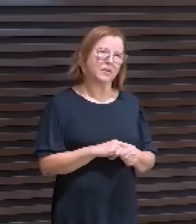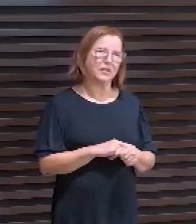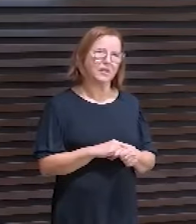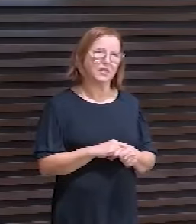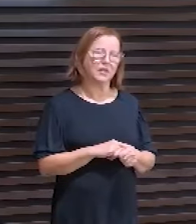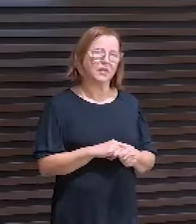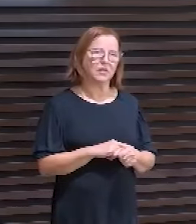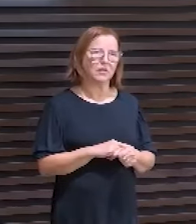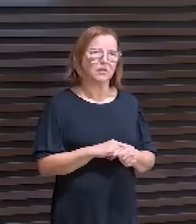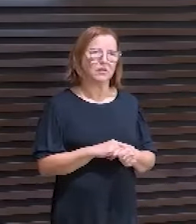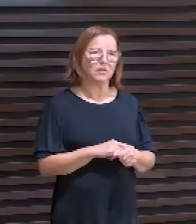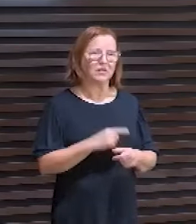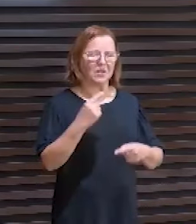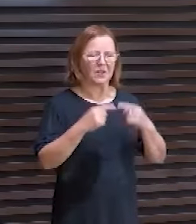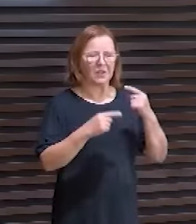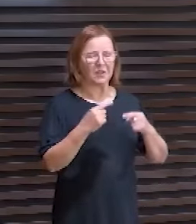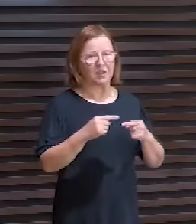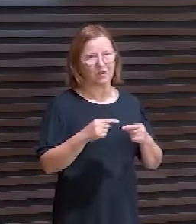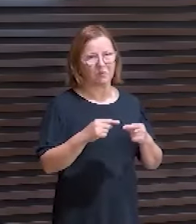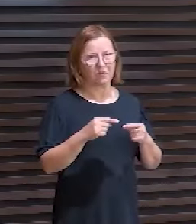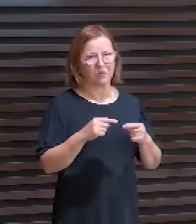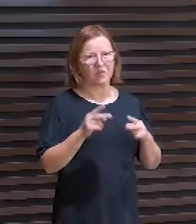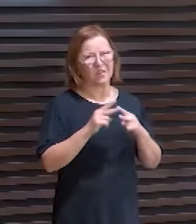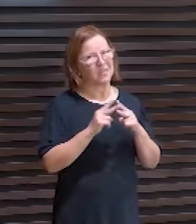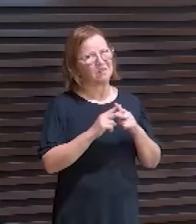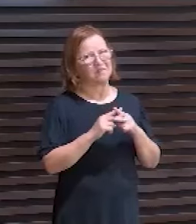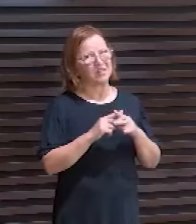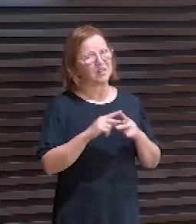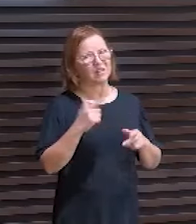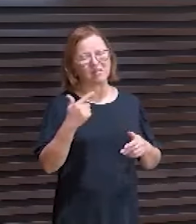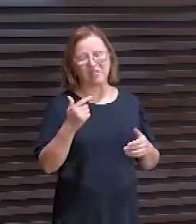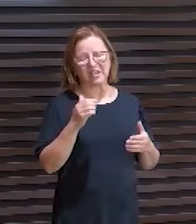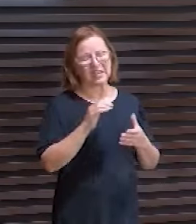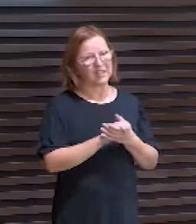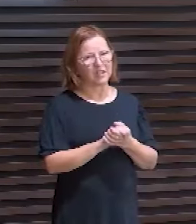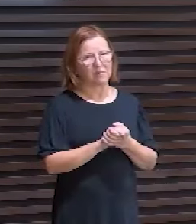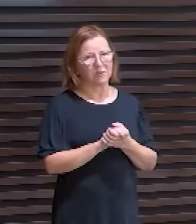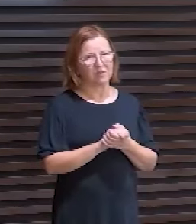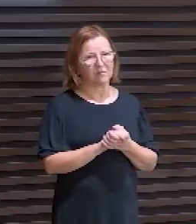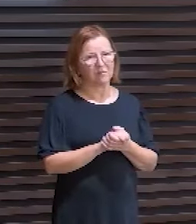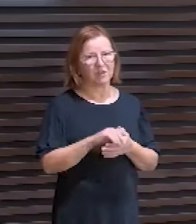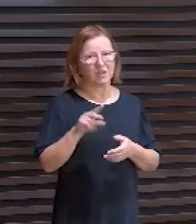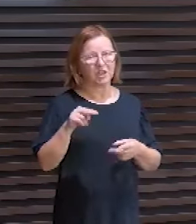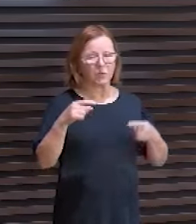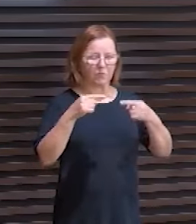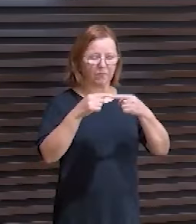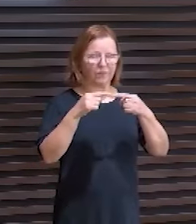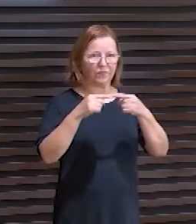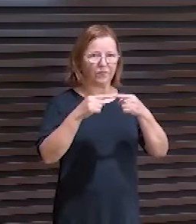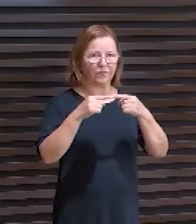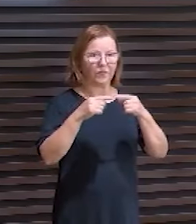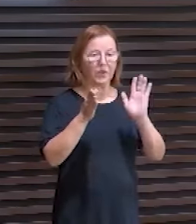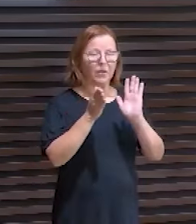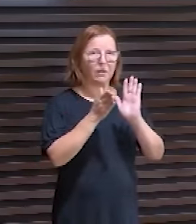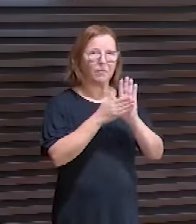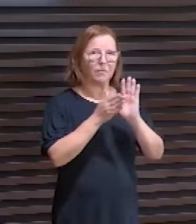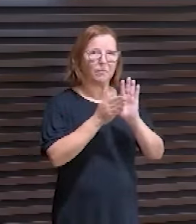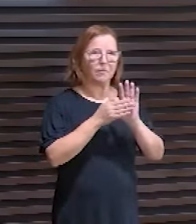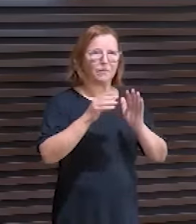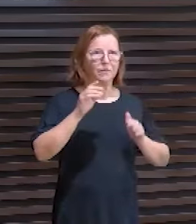haver um casamento de acordo com a vontade de Deus não vai haver um casamento de acordo com os propósitos do